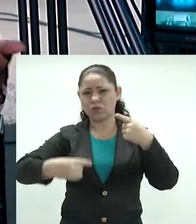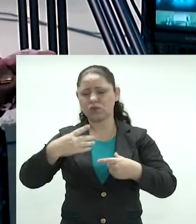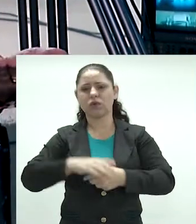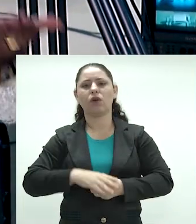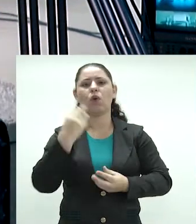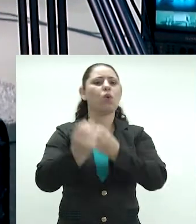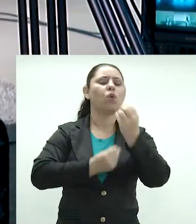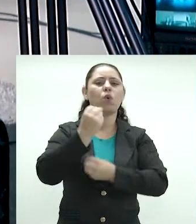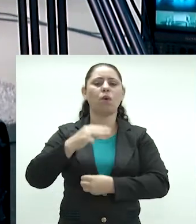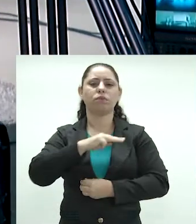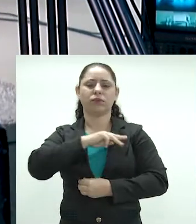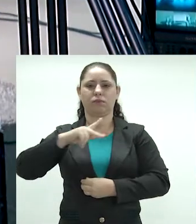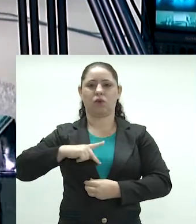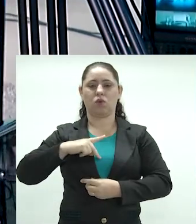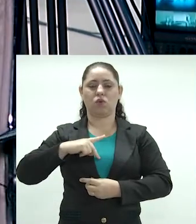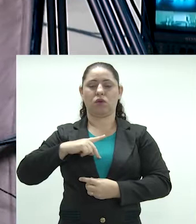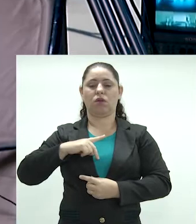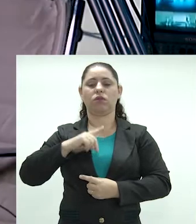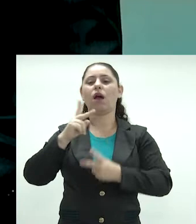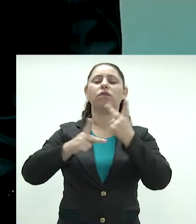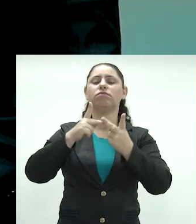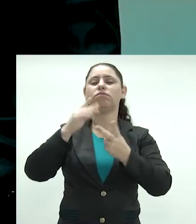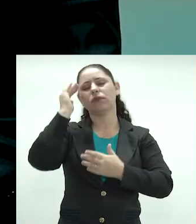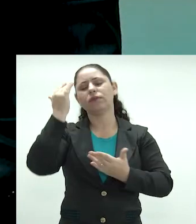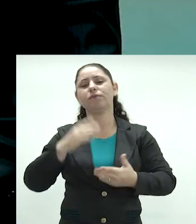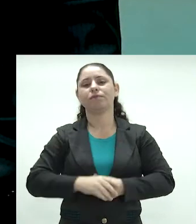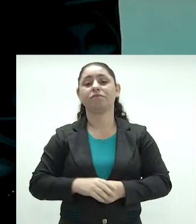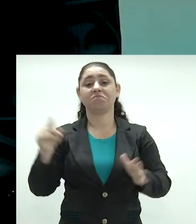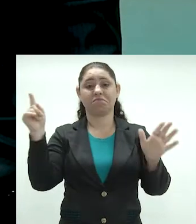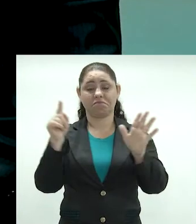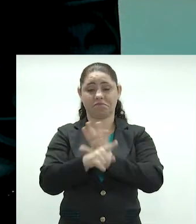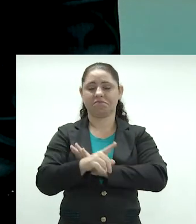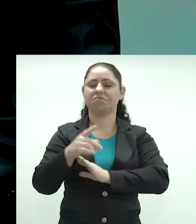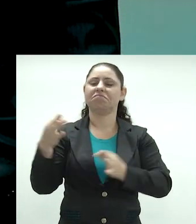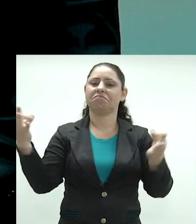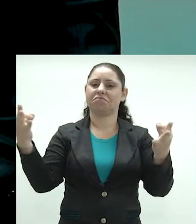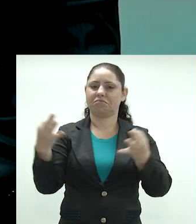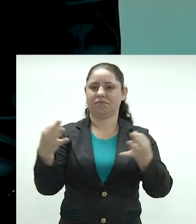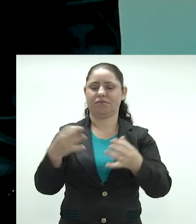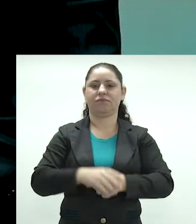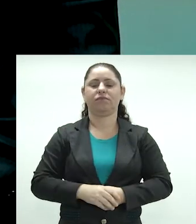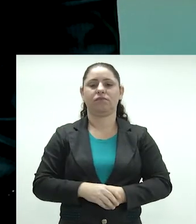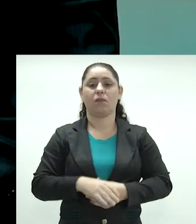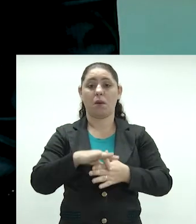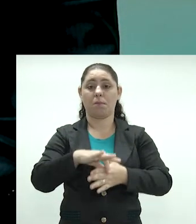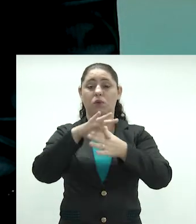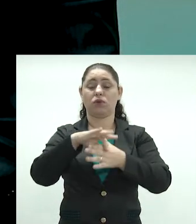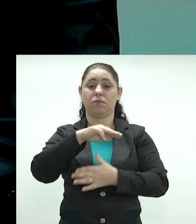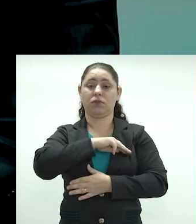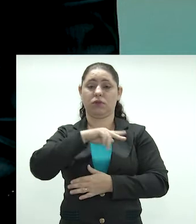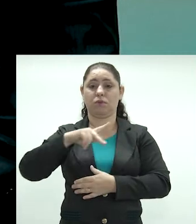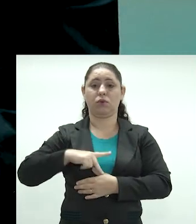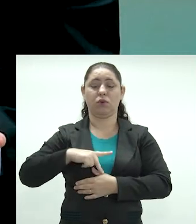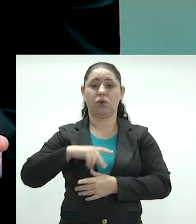Como o Ministério Público tem se posicionado nesse assunto? Pergunta extremamente relevante. E a prioridade do Ministério Público, acho que de toda a